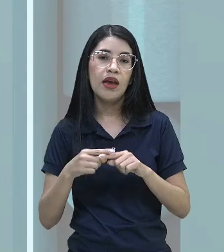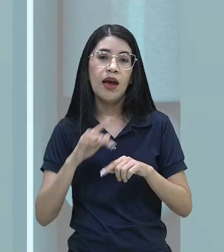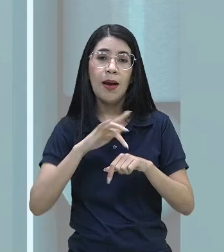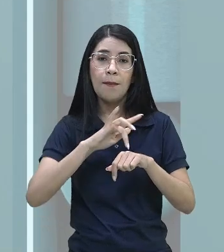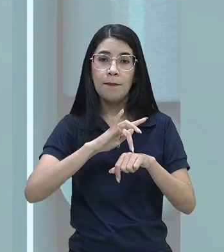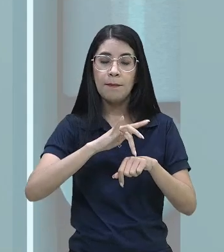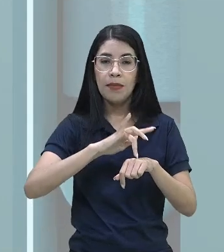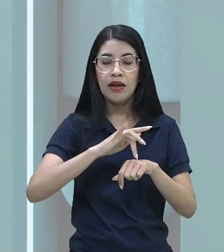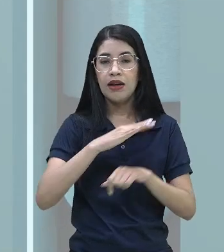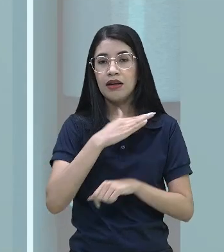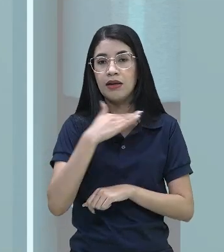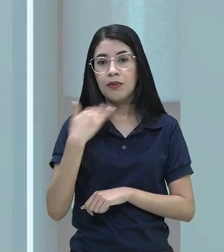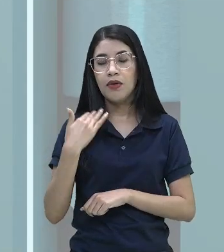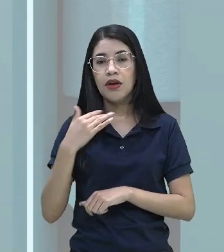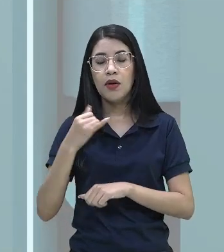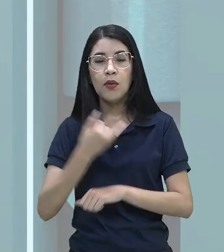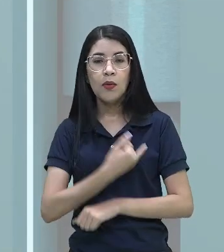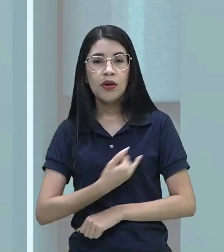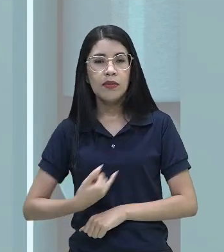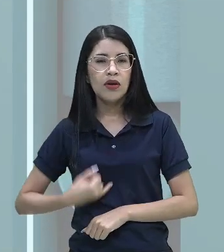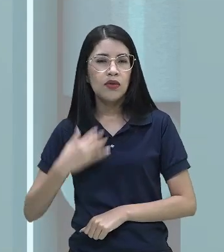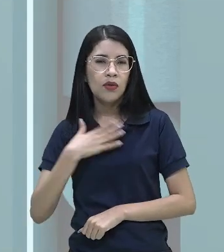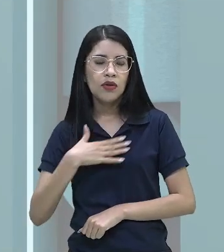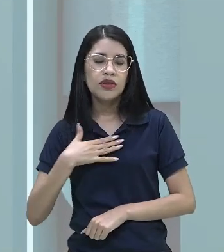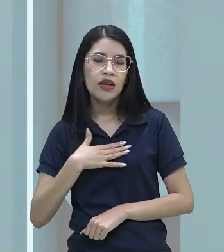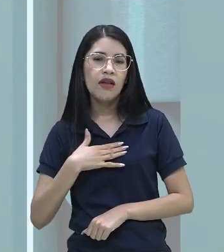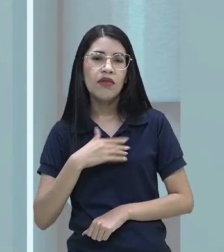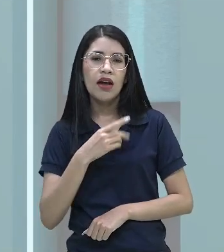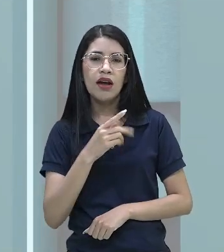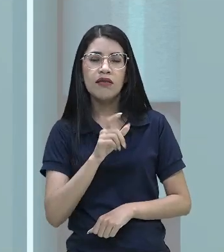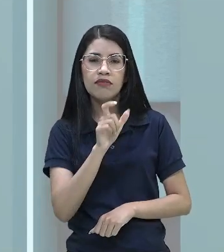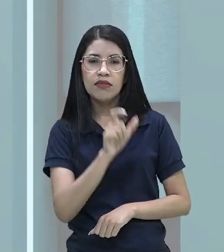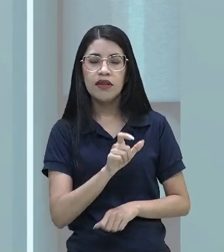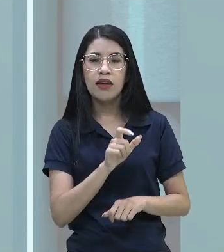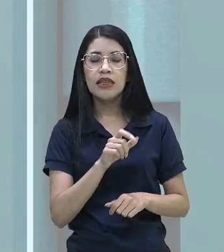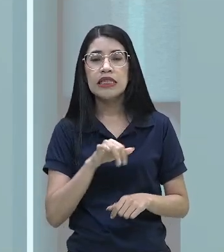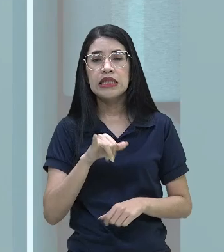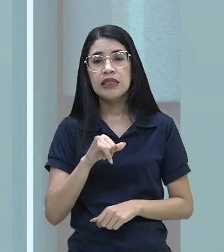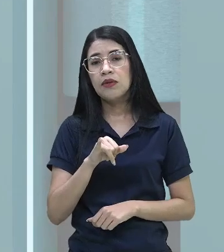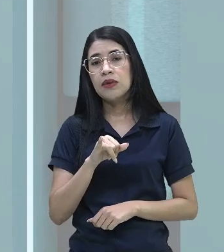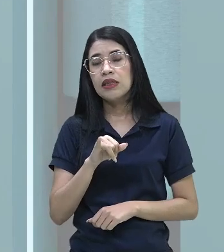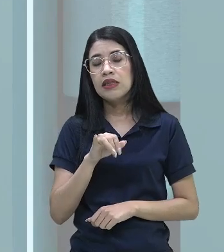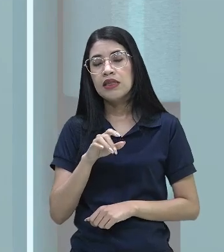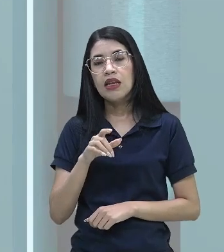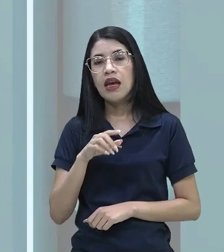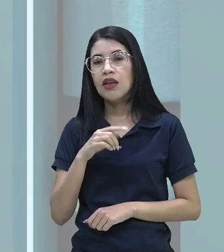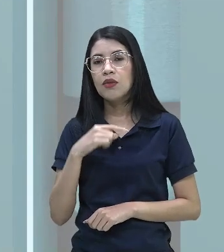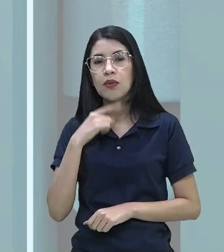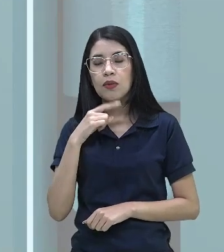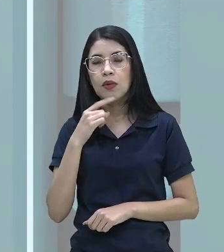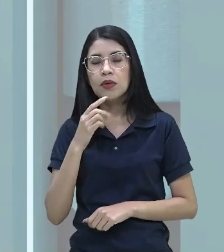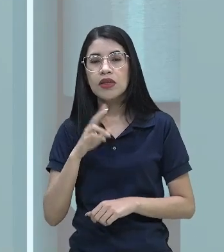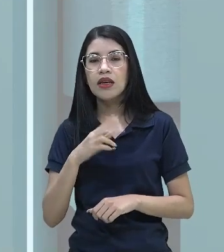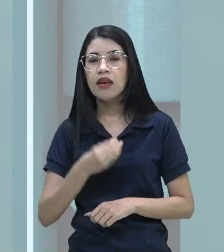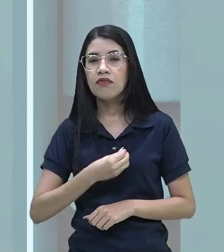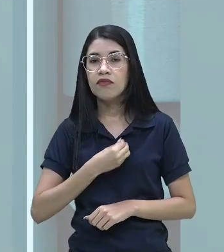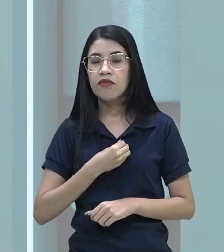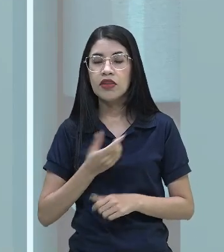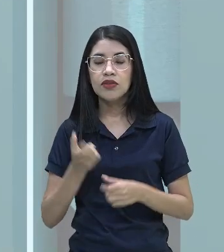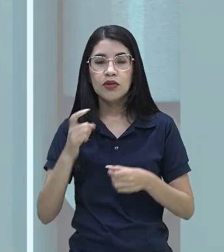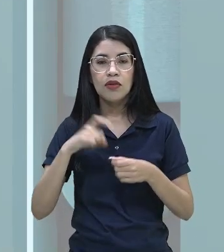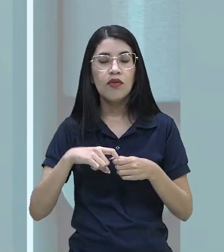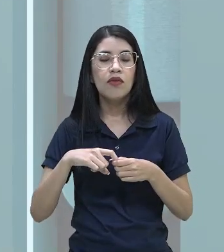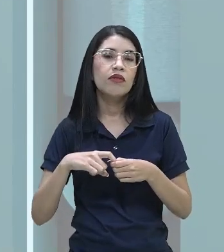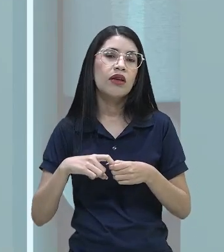que era muito querida pelo imperador, e ele vai falar, ó, se você não trouxer ela de volta das profundezas, você vai ser